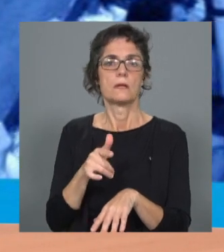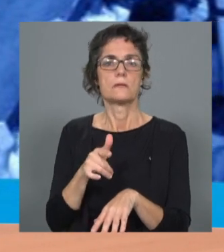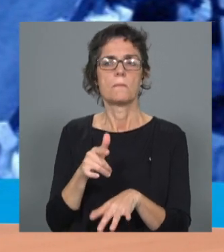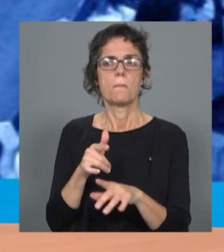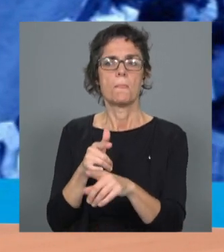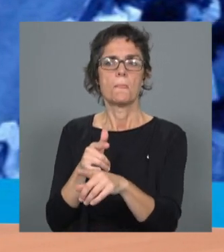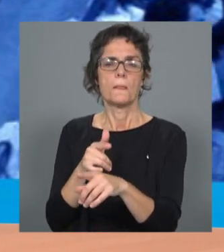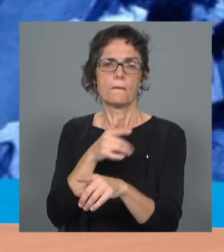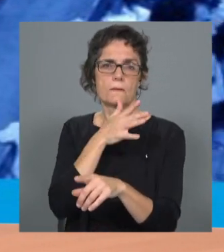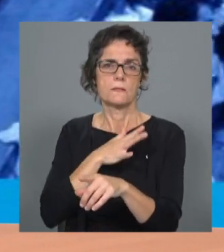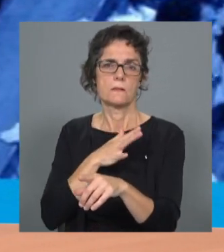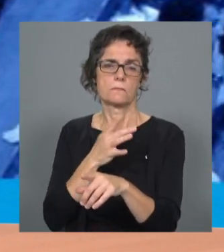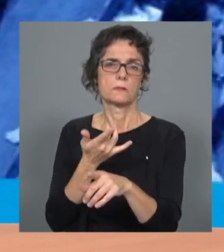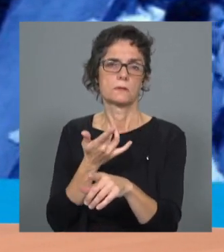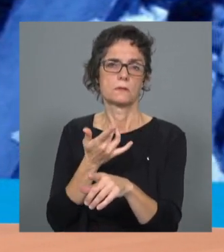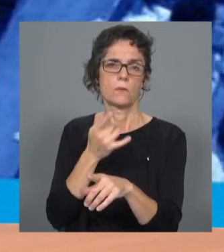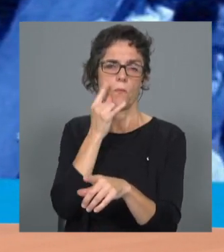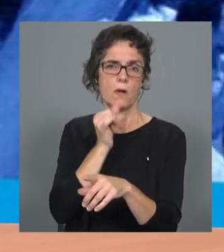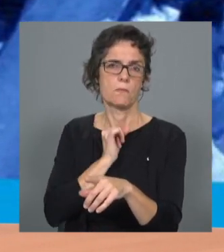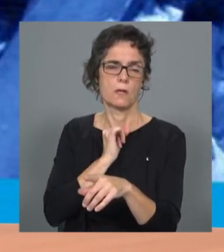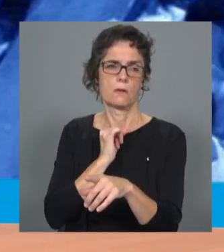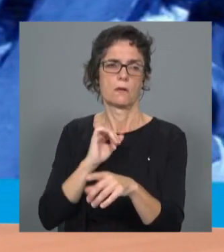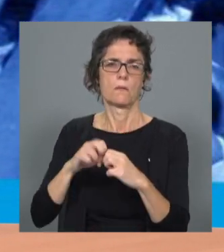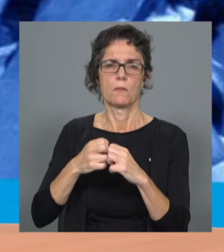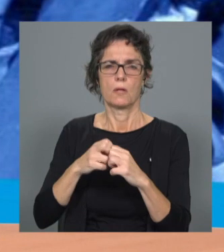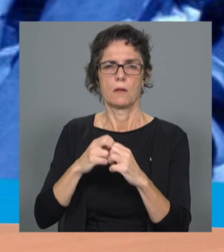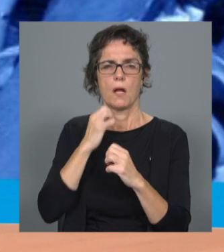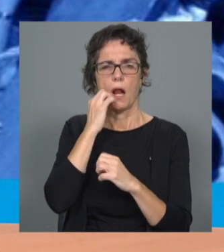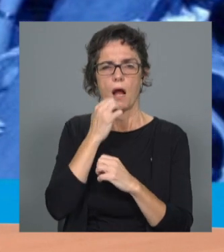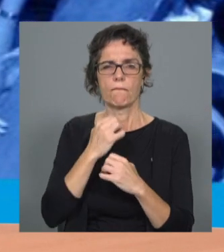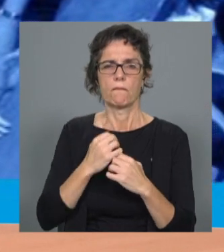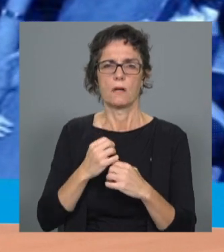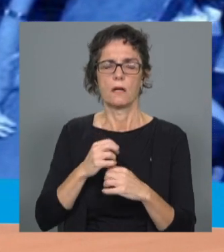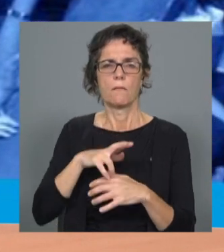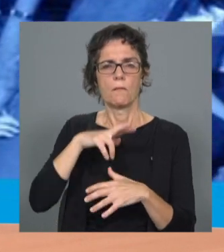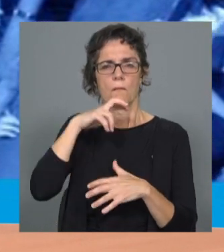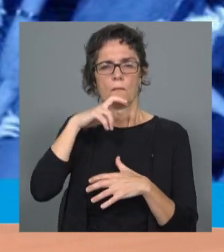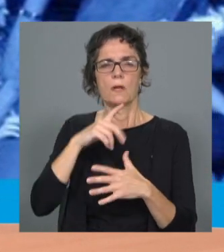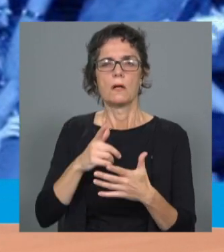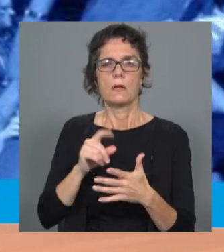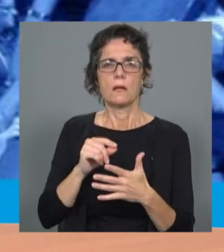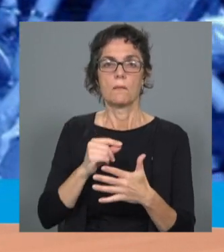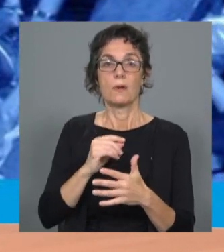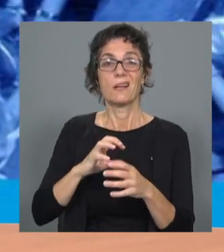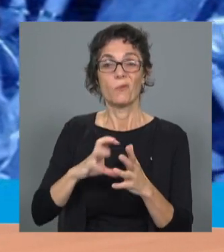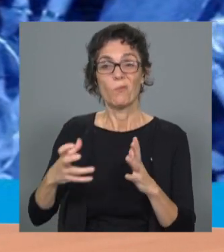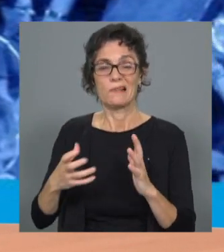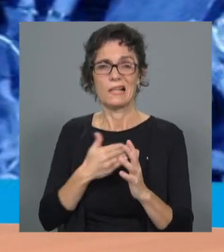bem, estava com problemas respiratórios, estava com problemas de saúde bastante complicados, porque já tinha